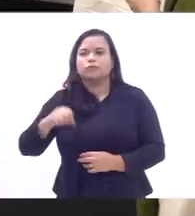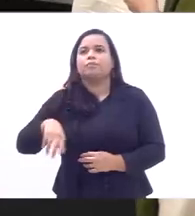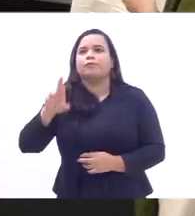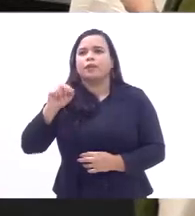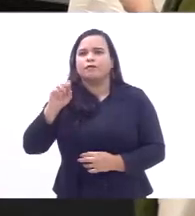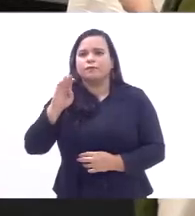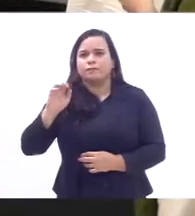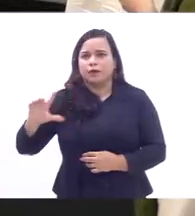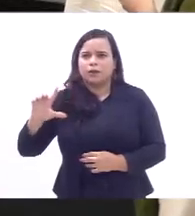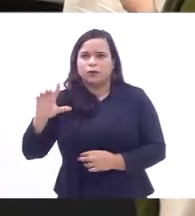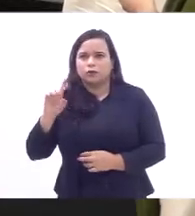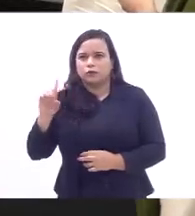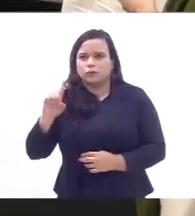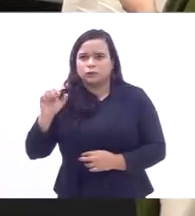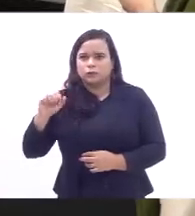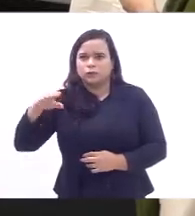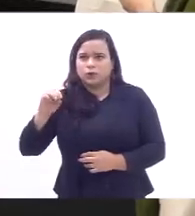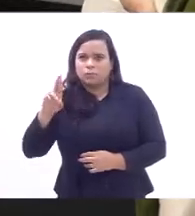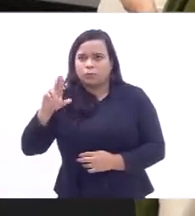Rafael Zamora.